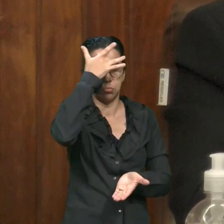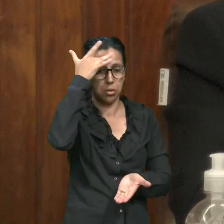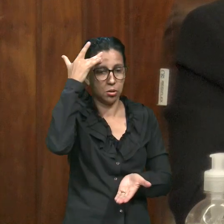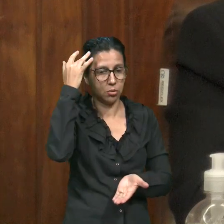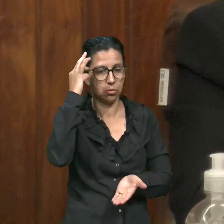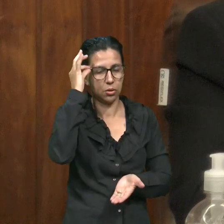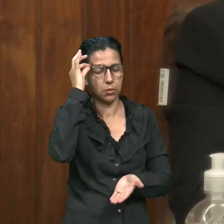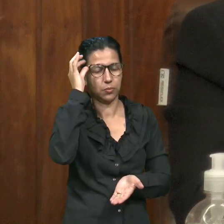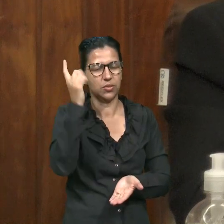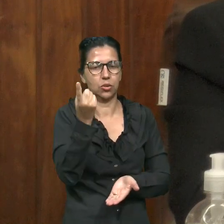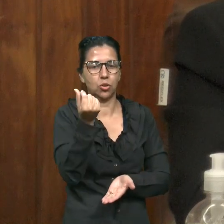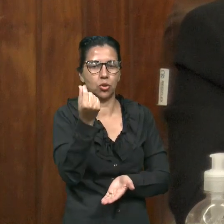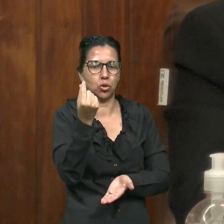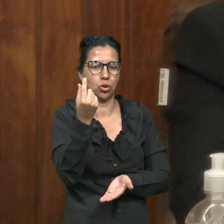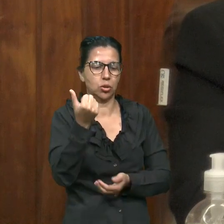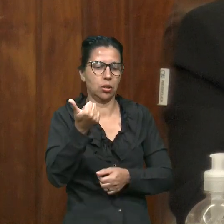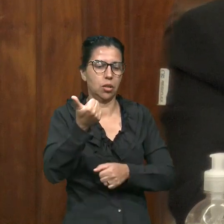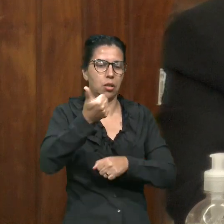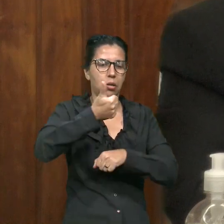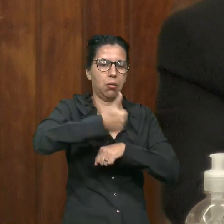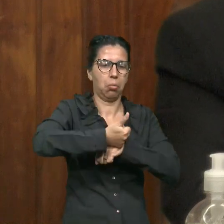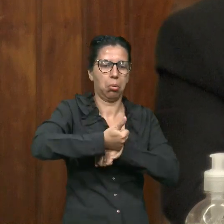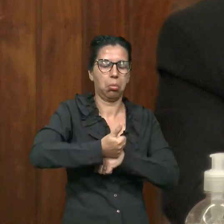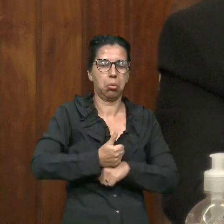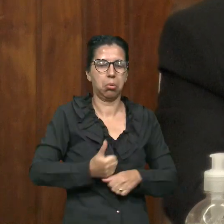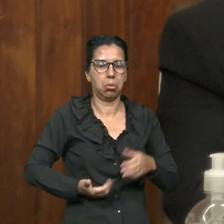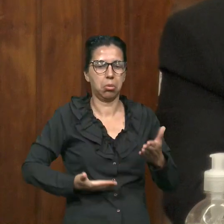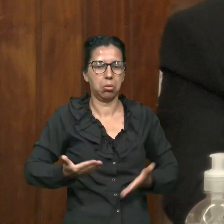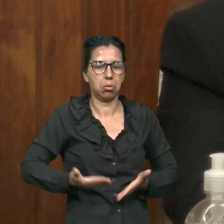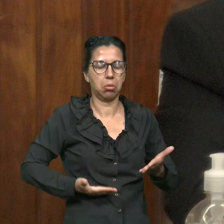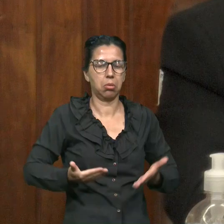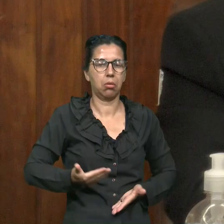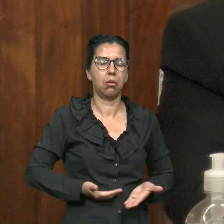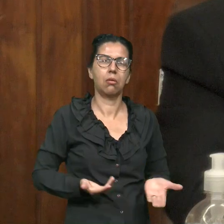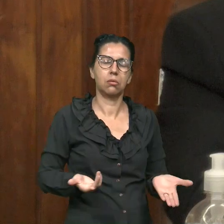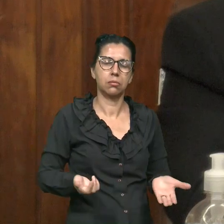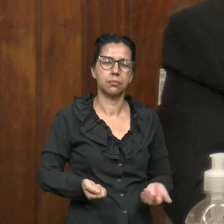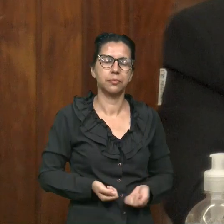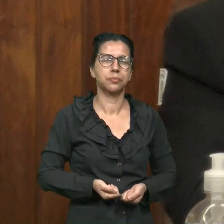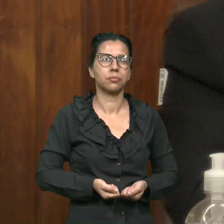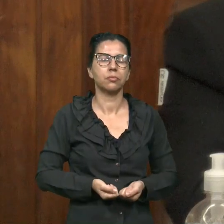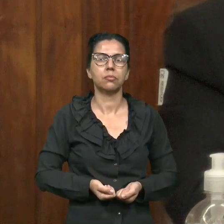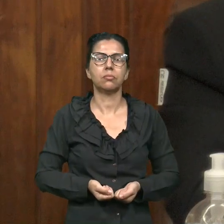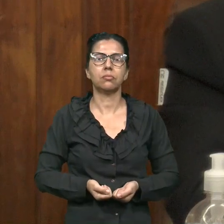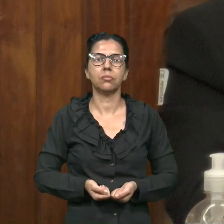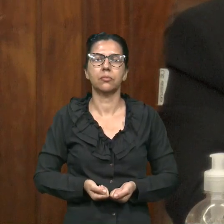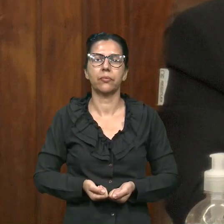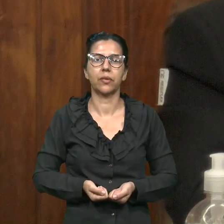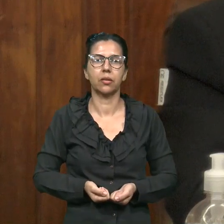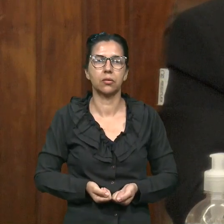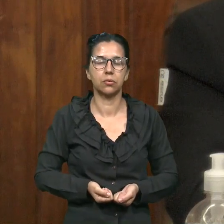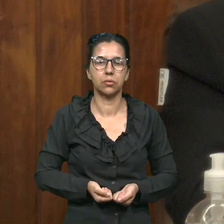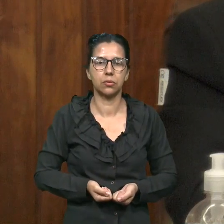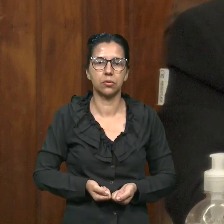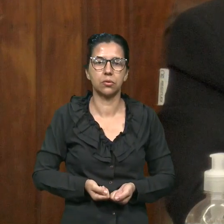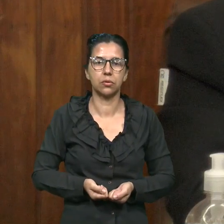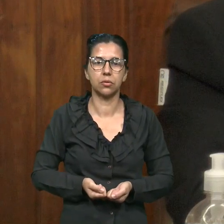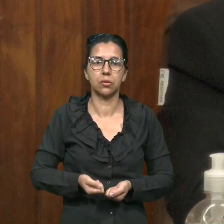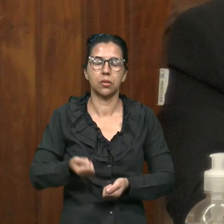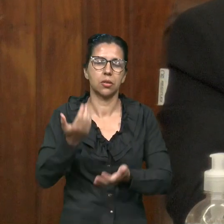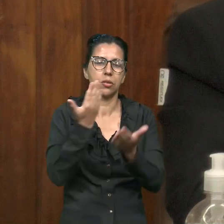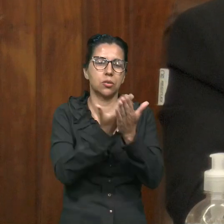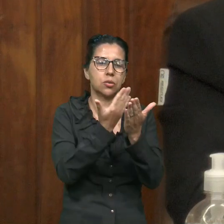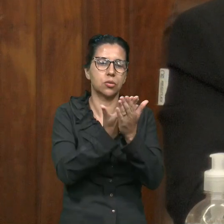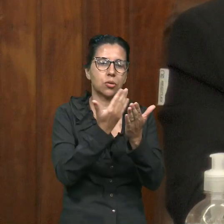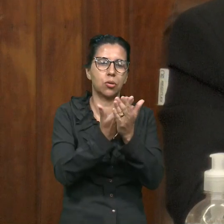recebendo aumentos ilegais, conforme apontamento do Tribunal de Contas do Estado de São Paulo. E nem mesmo temos ventiladores nas salas de aula das